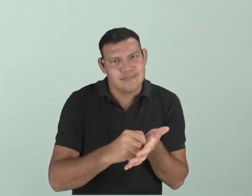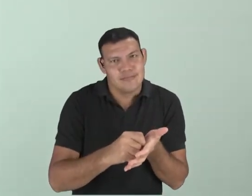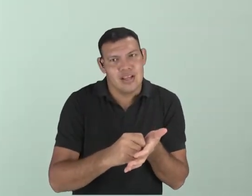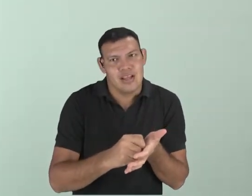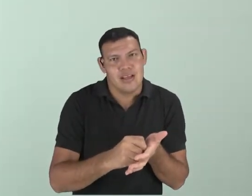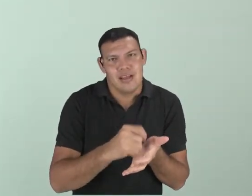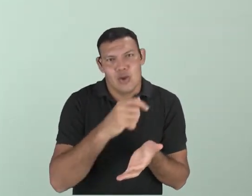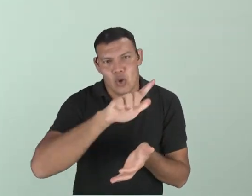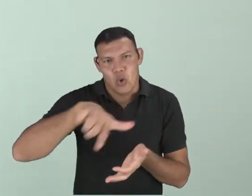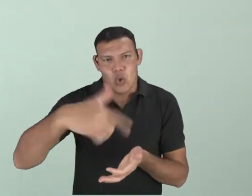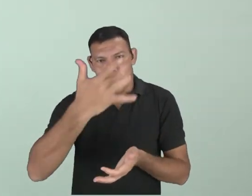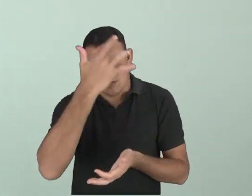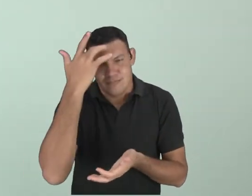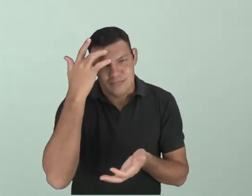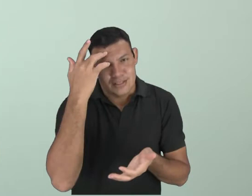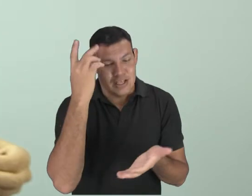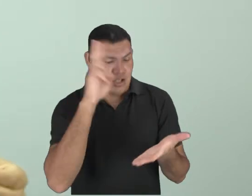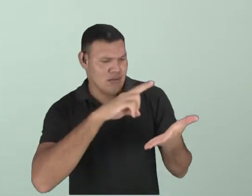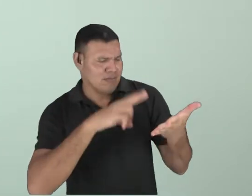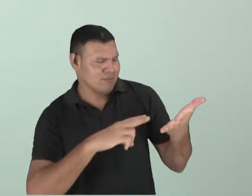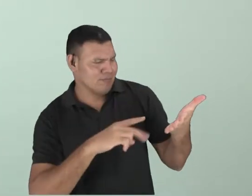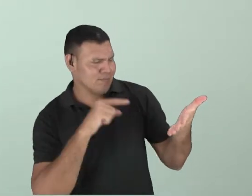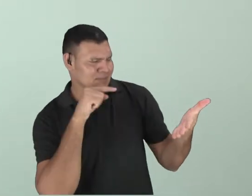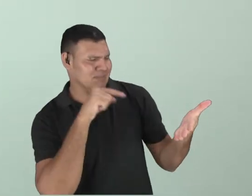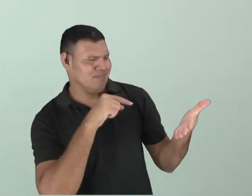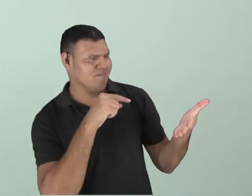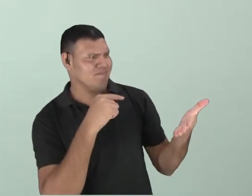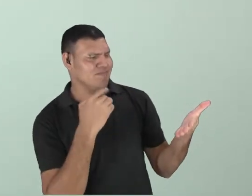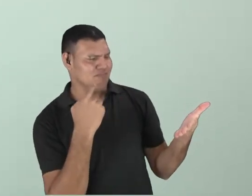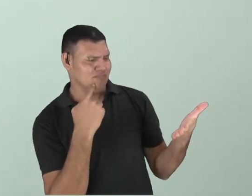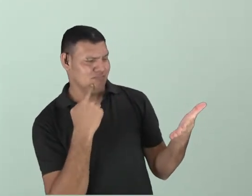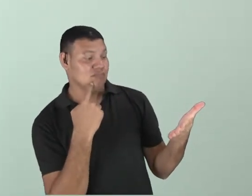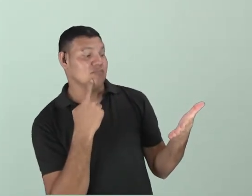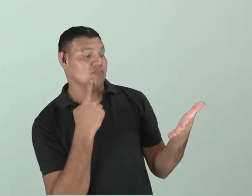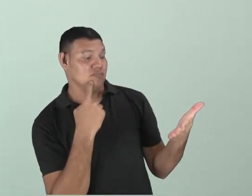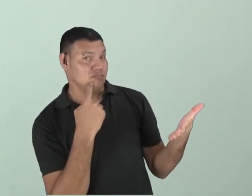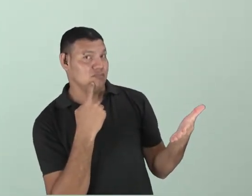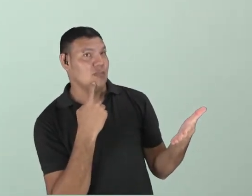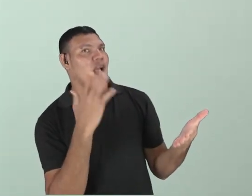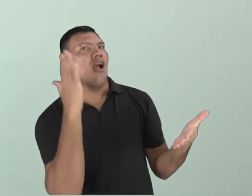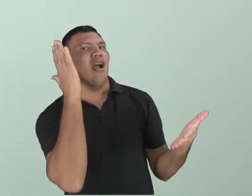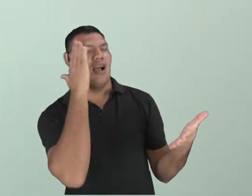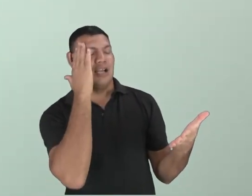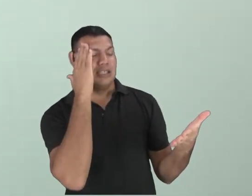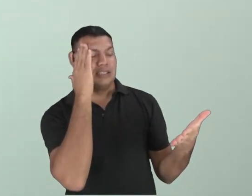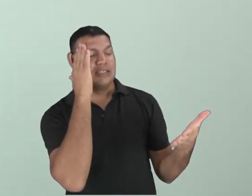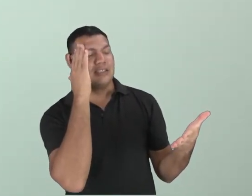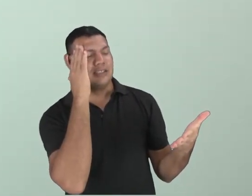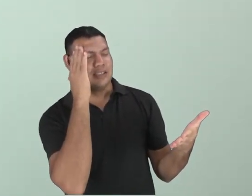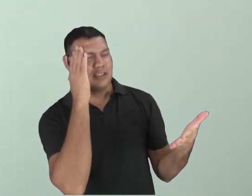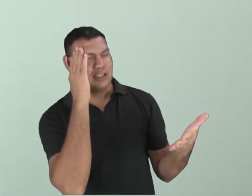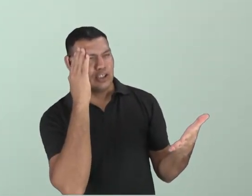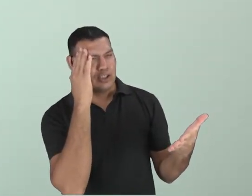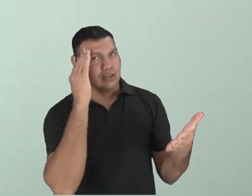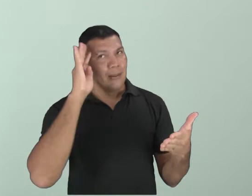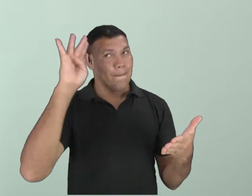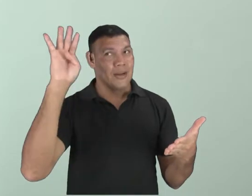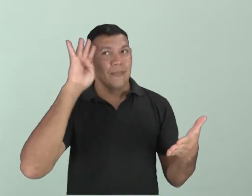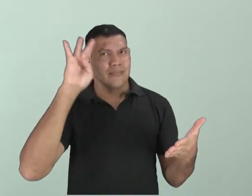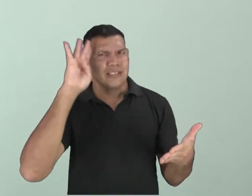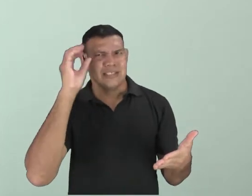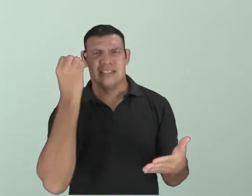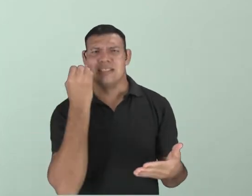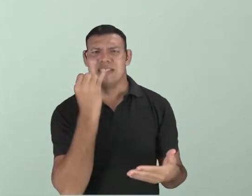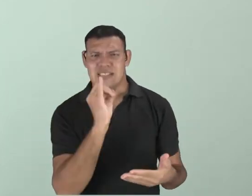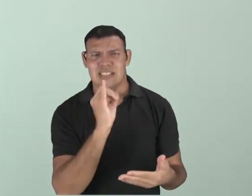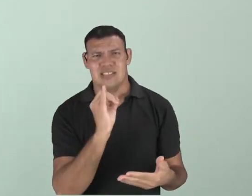ela precisa entender, ela precisa verificar a situação no momento que ela está lendo. Se não ficar claro